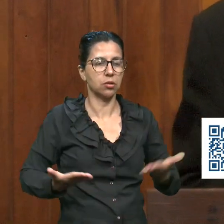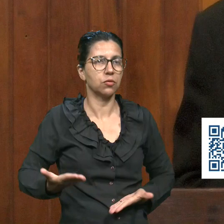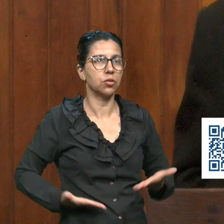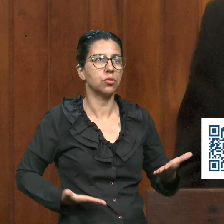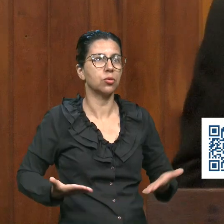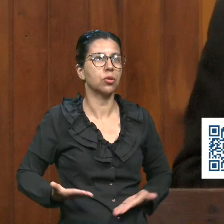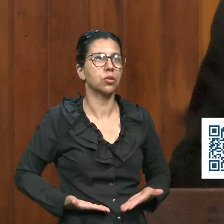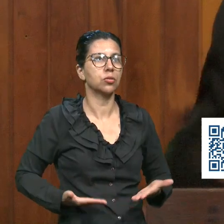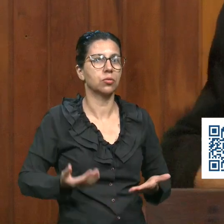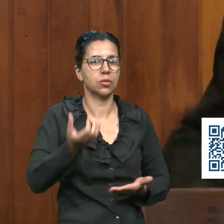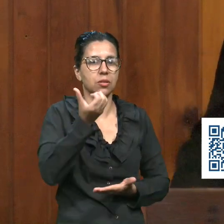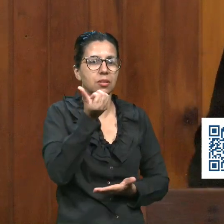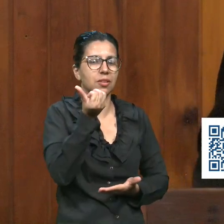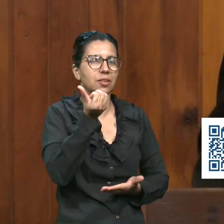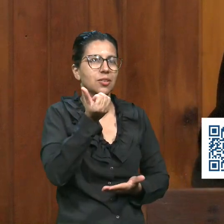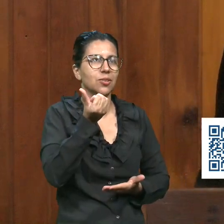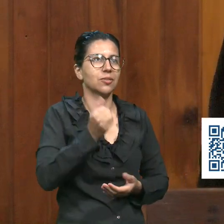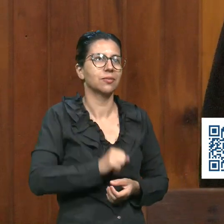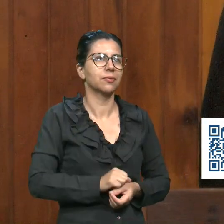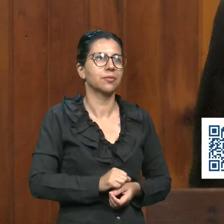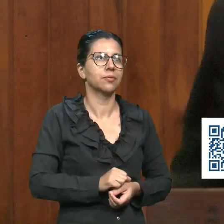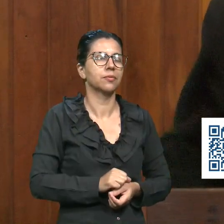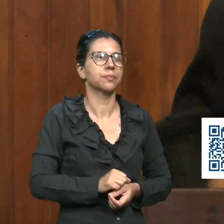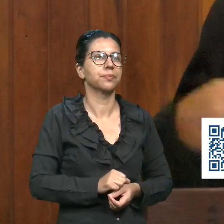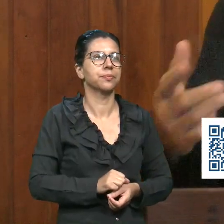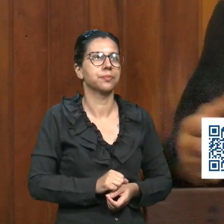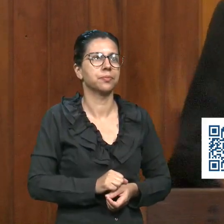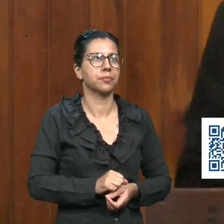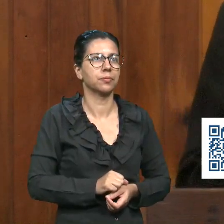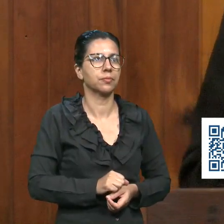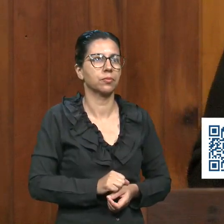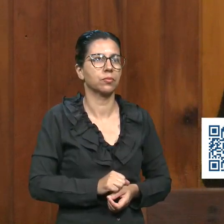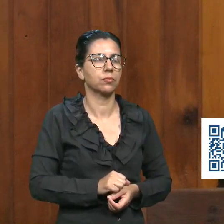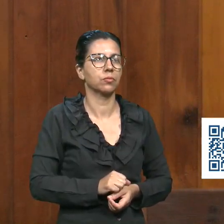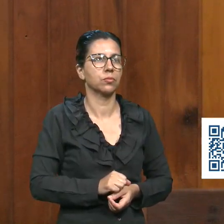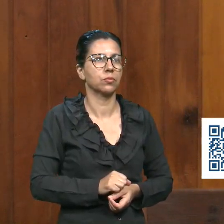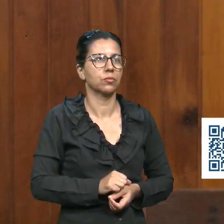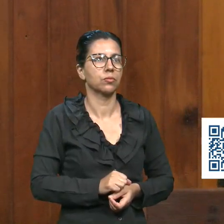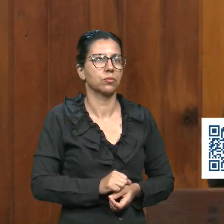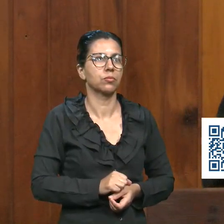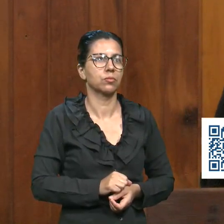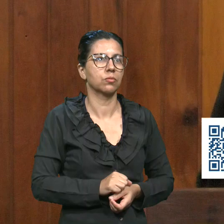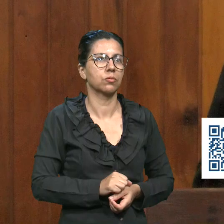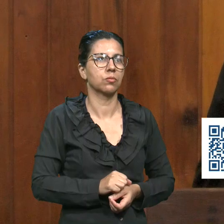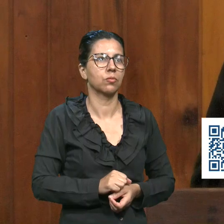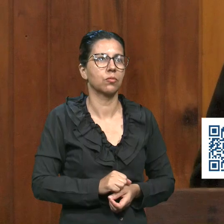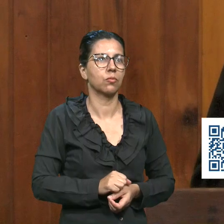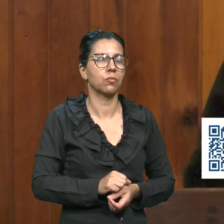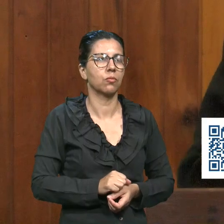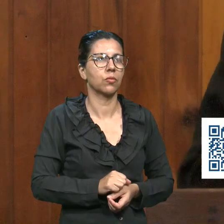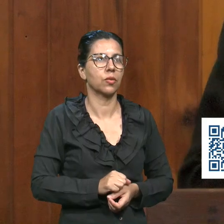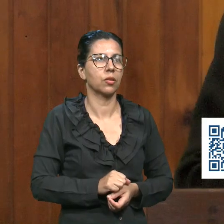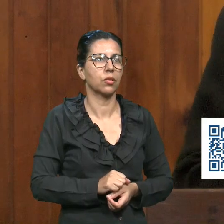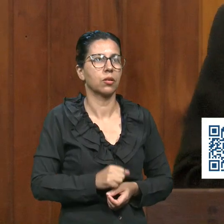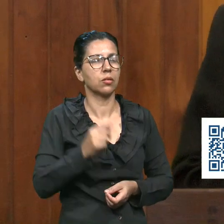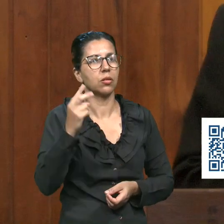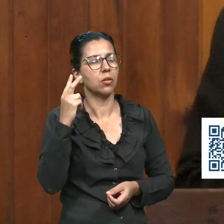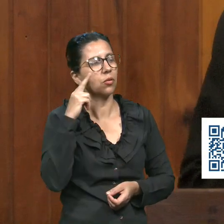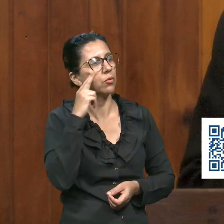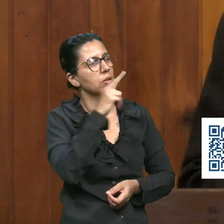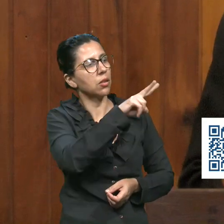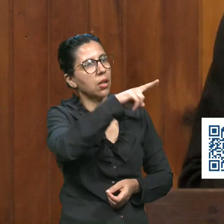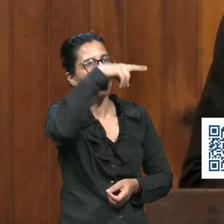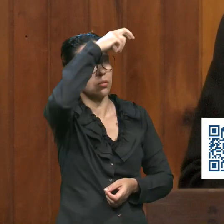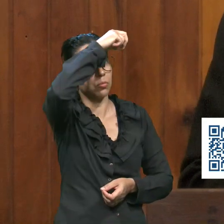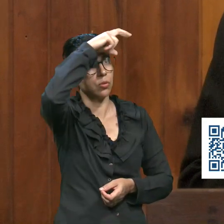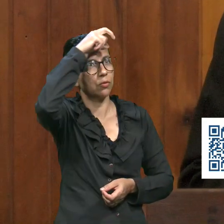do sexto andar. Sempre indo e vindo em vários andares ali do prédio da prefeitura